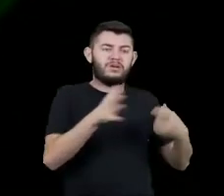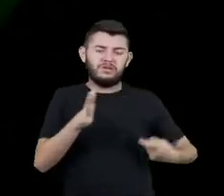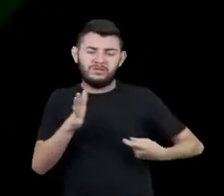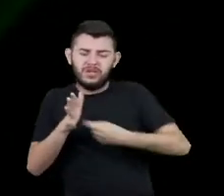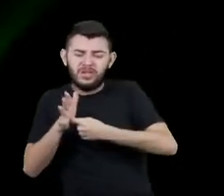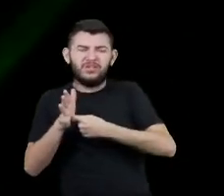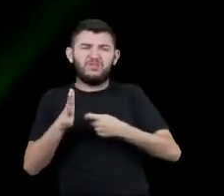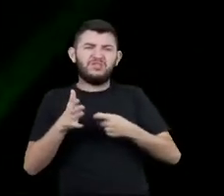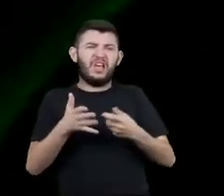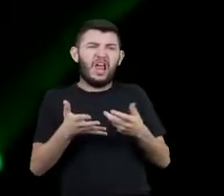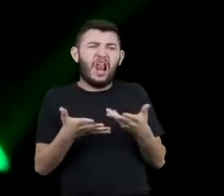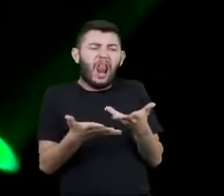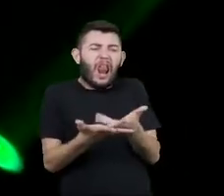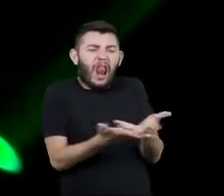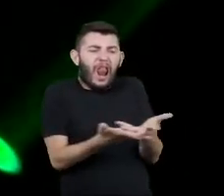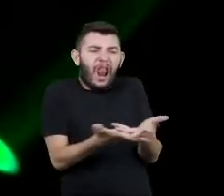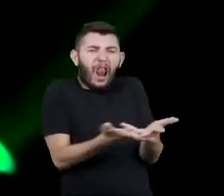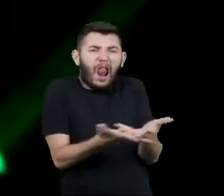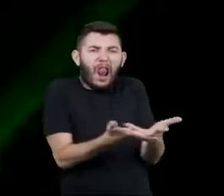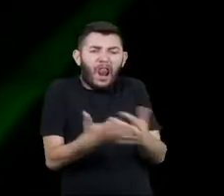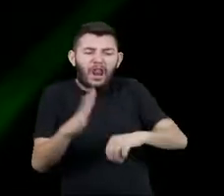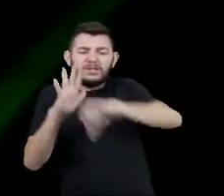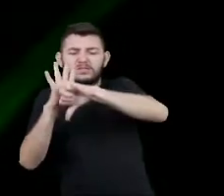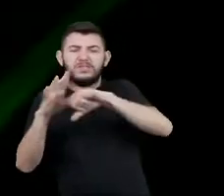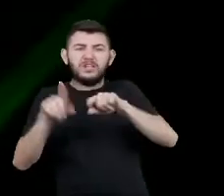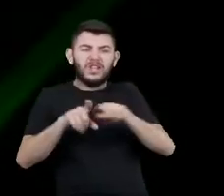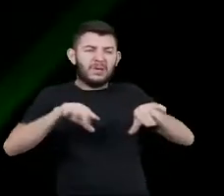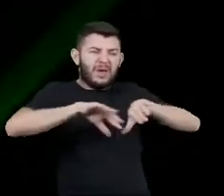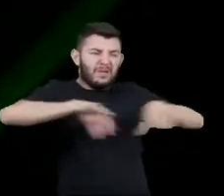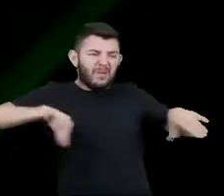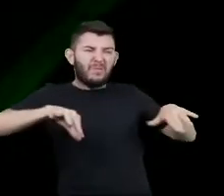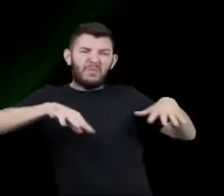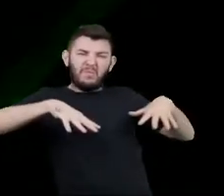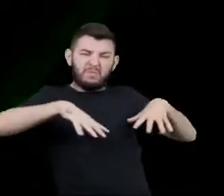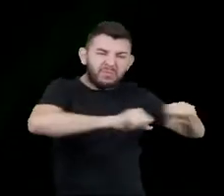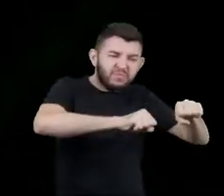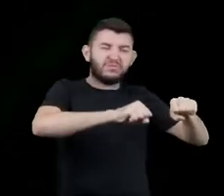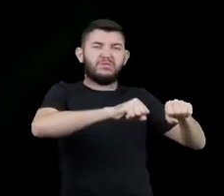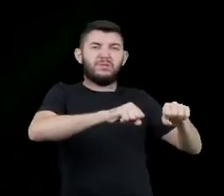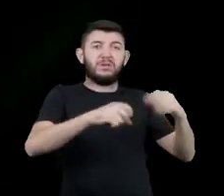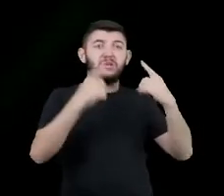as mulheres e jovens Yanomamis que estão sendo estupradas.